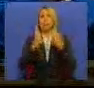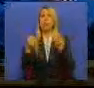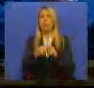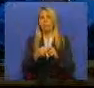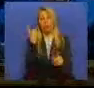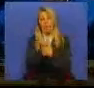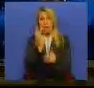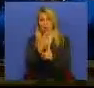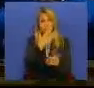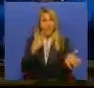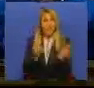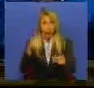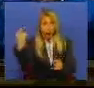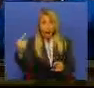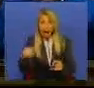realidade.